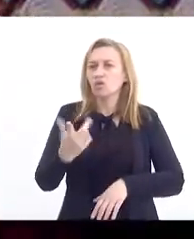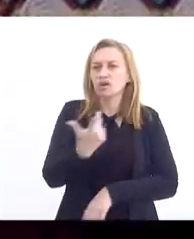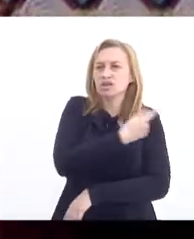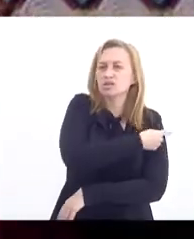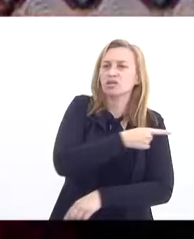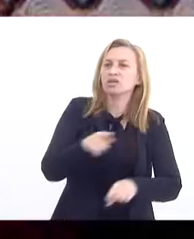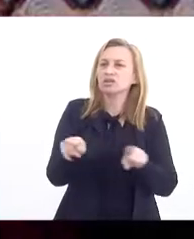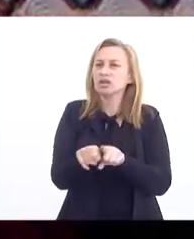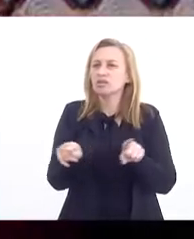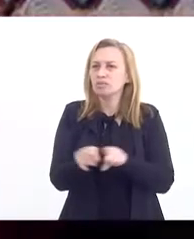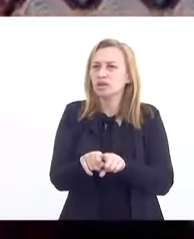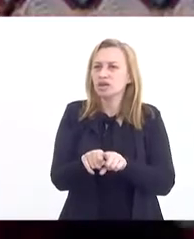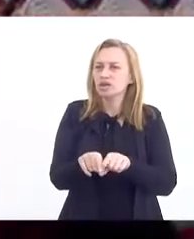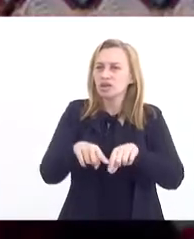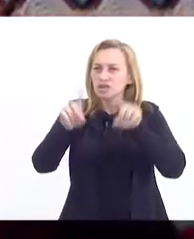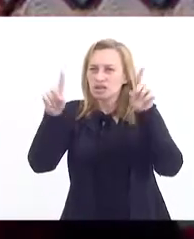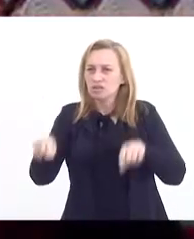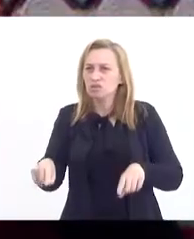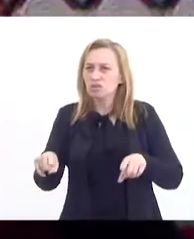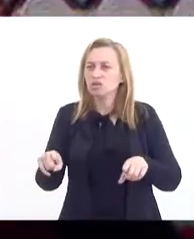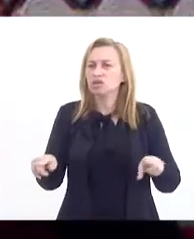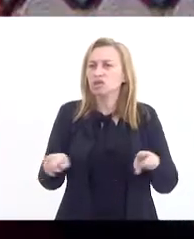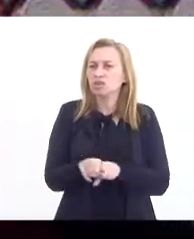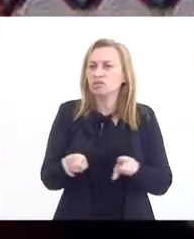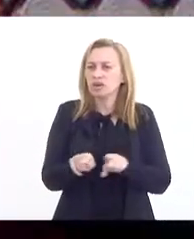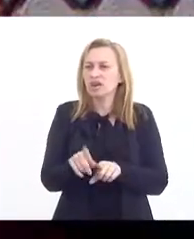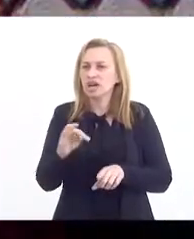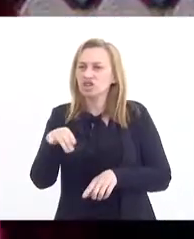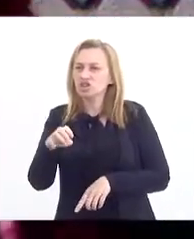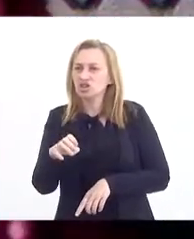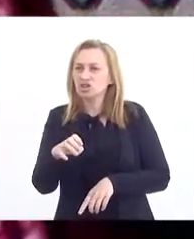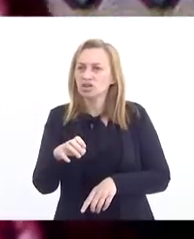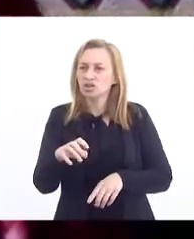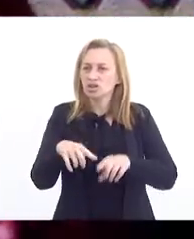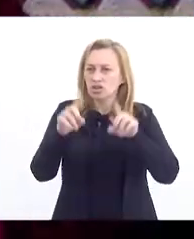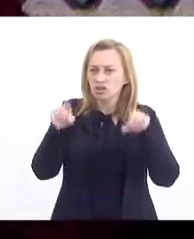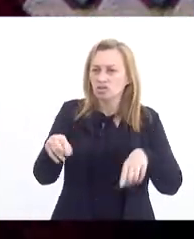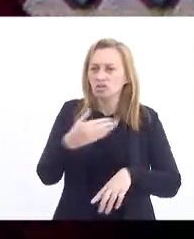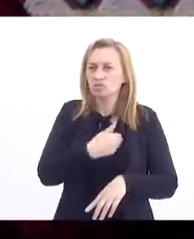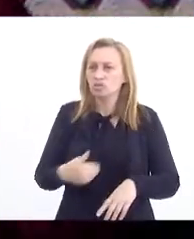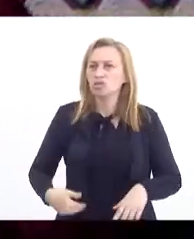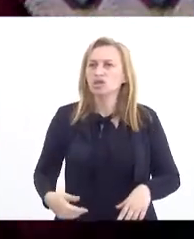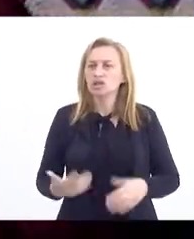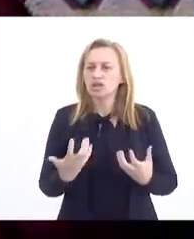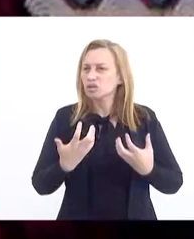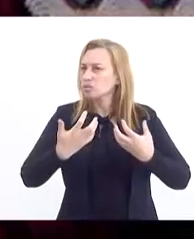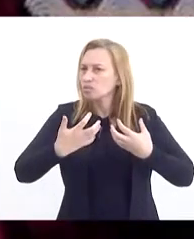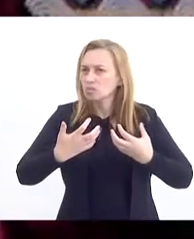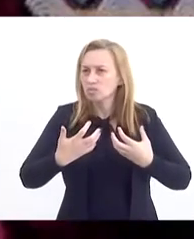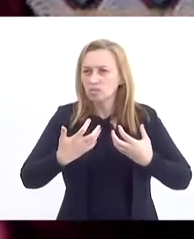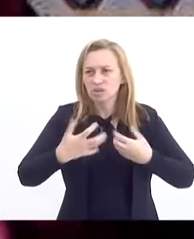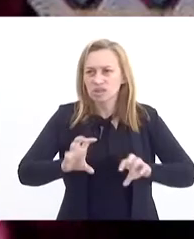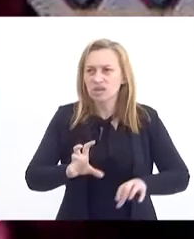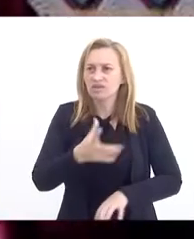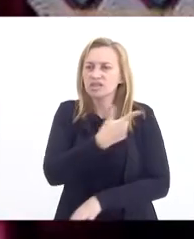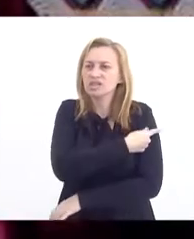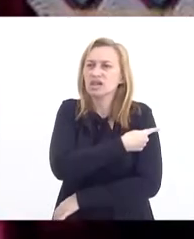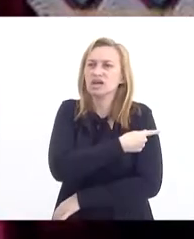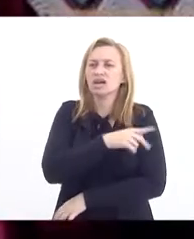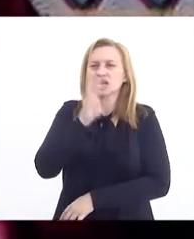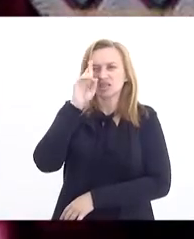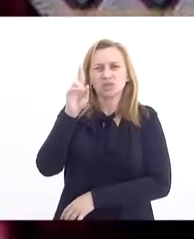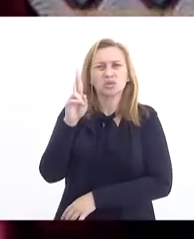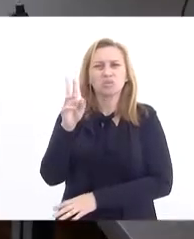sanções aos servidores e agentes públicos do estado que se recusarem a tomar vacina. Senhor presidente, deputado, está na